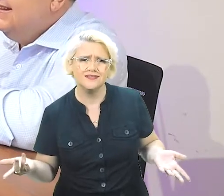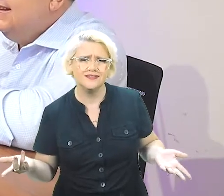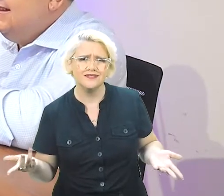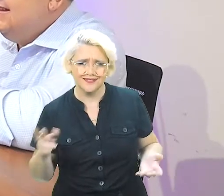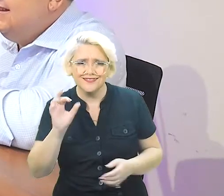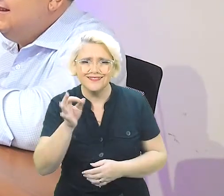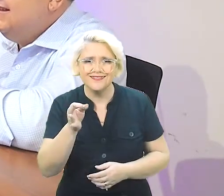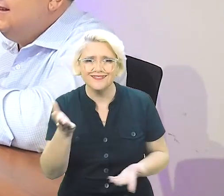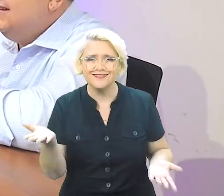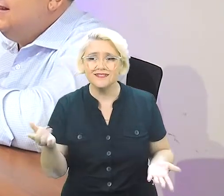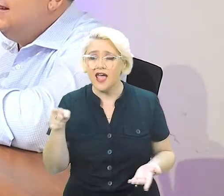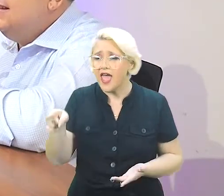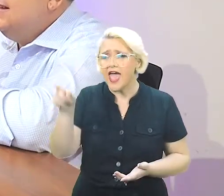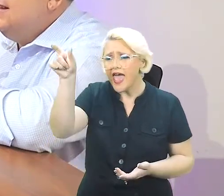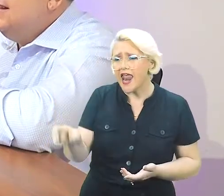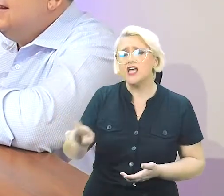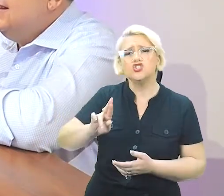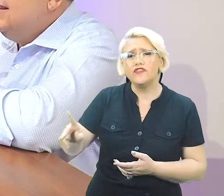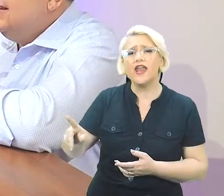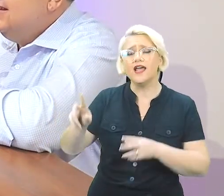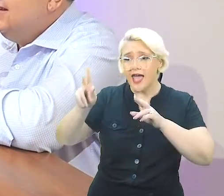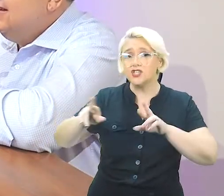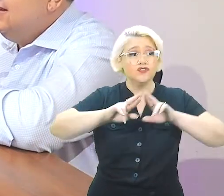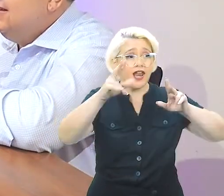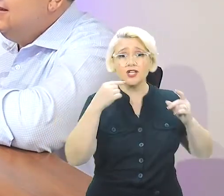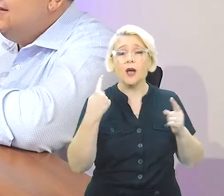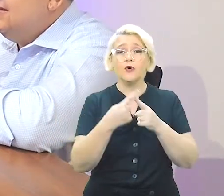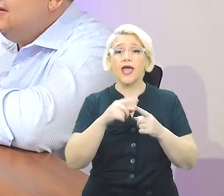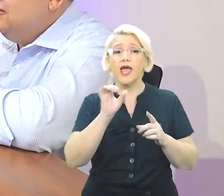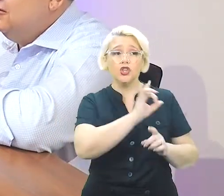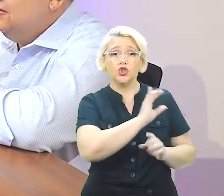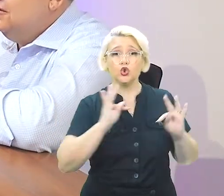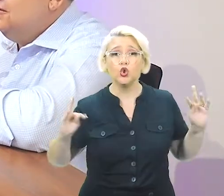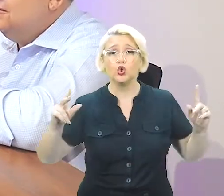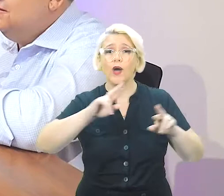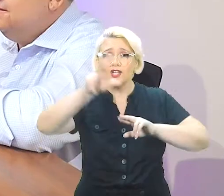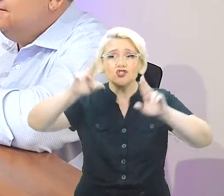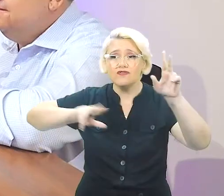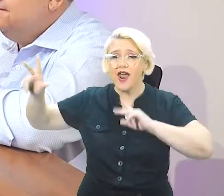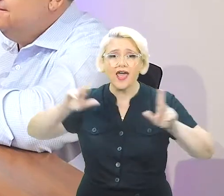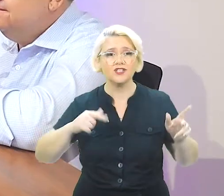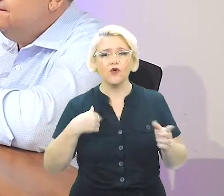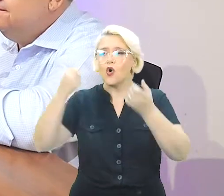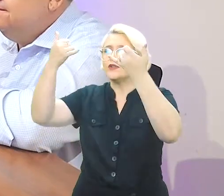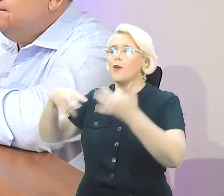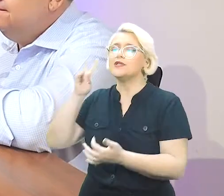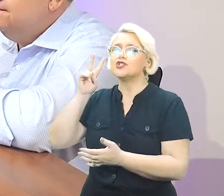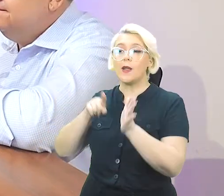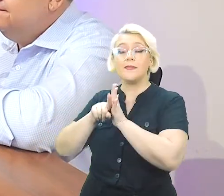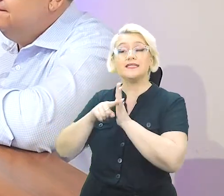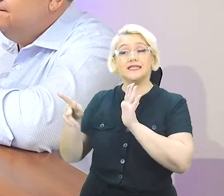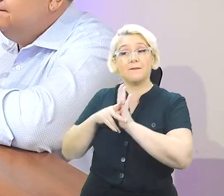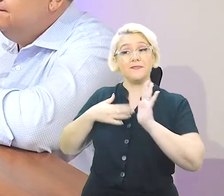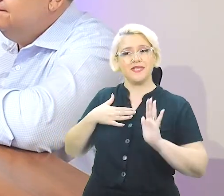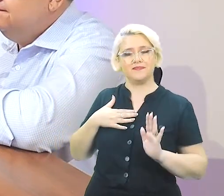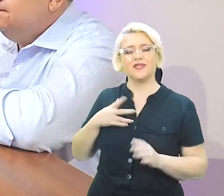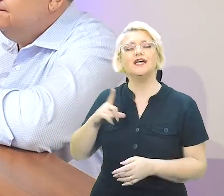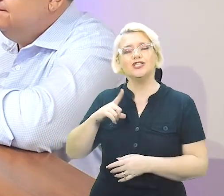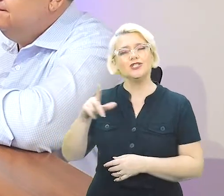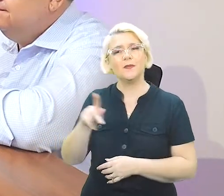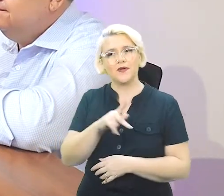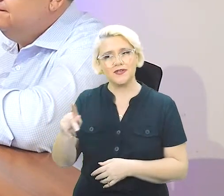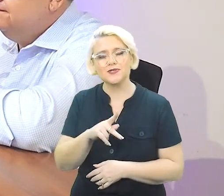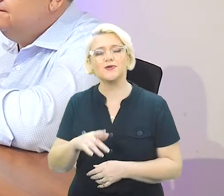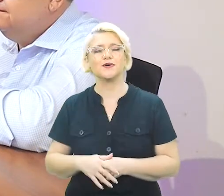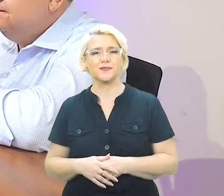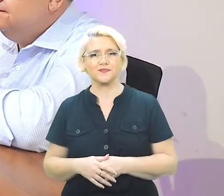Não é? Ela é diferente em si mesma. Eu vou contar uma história para você. Sim, conte. De uma pesquisa minha. Tinha uma